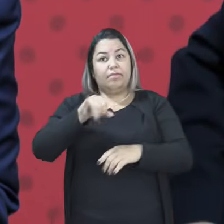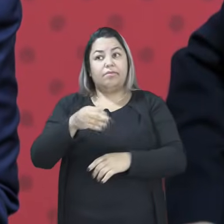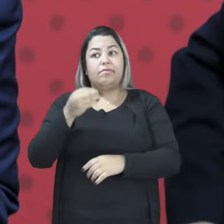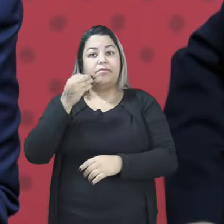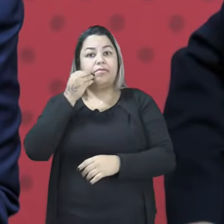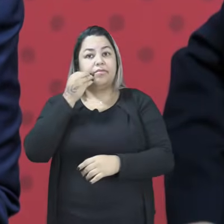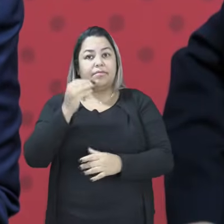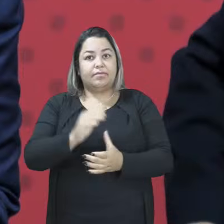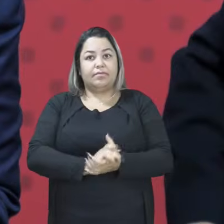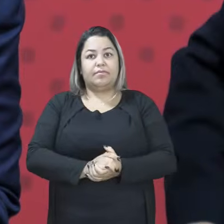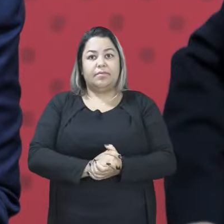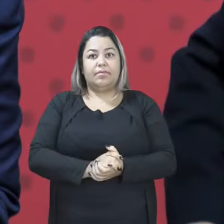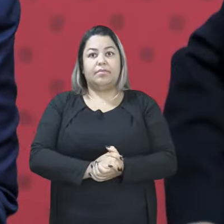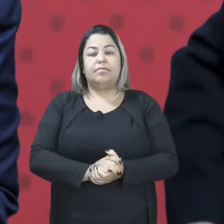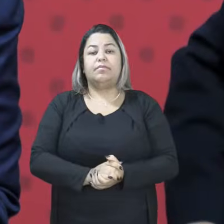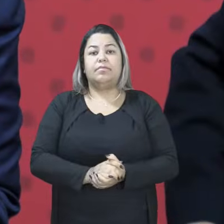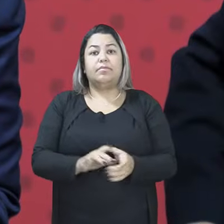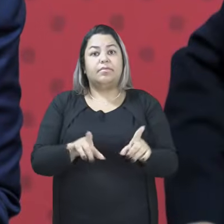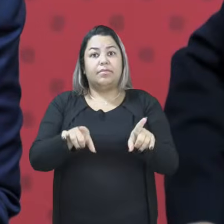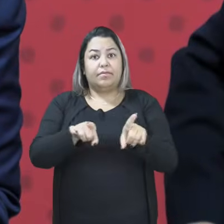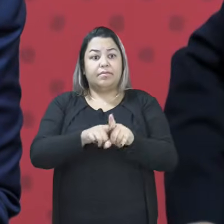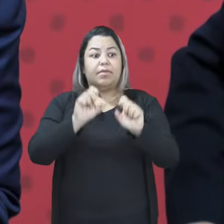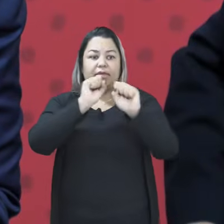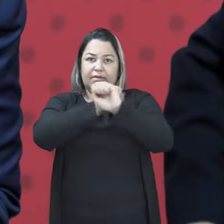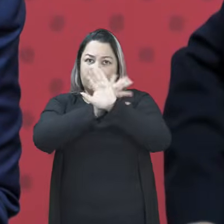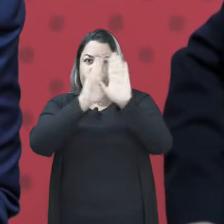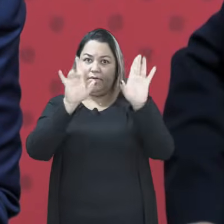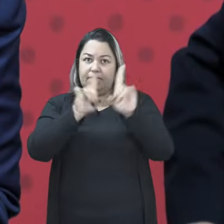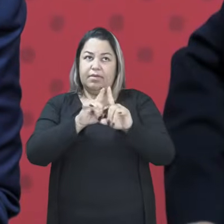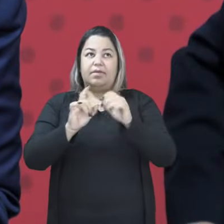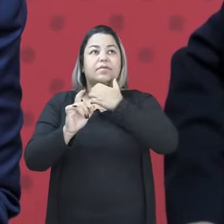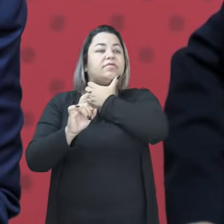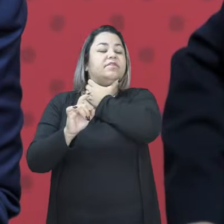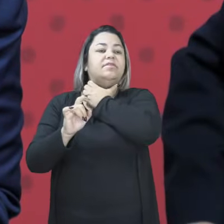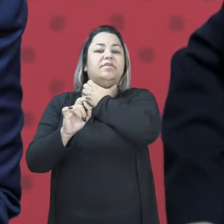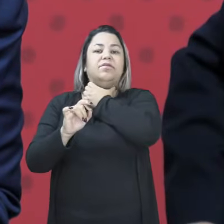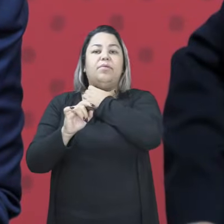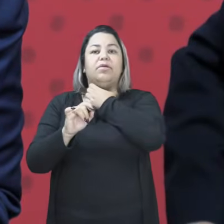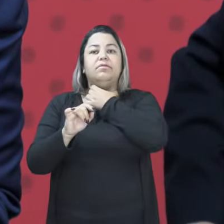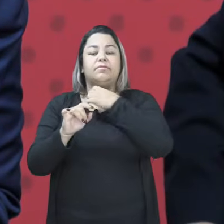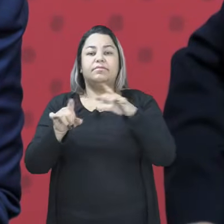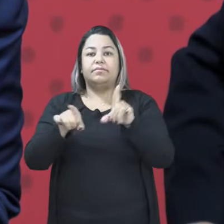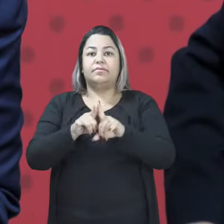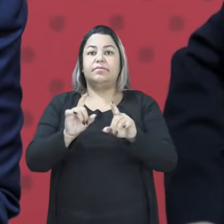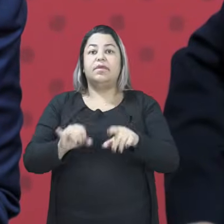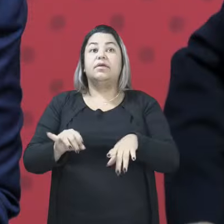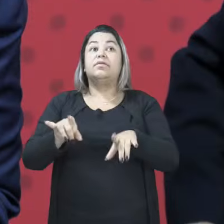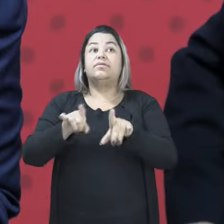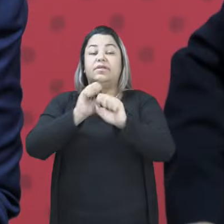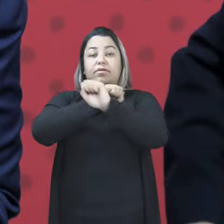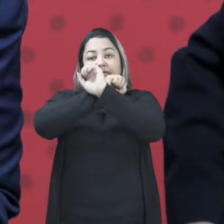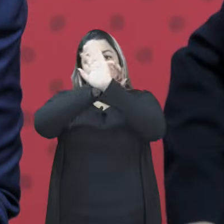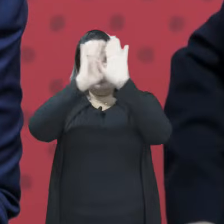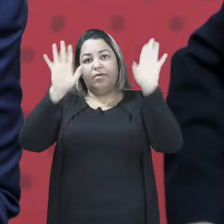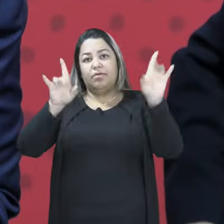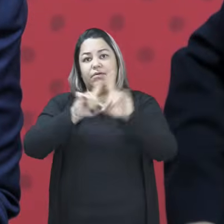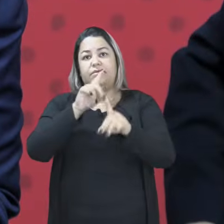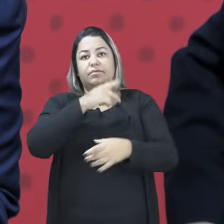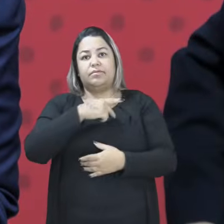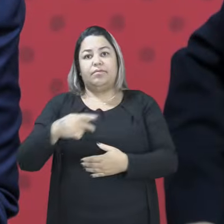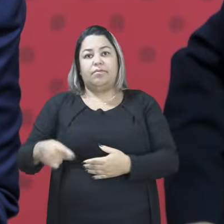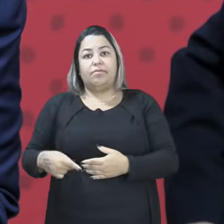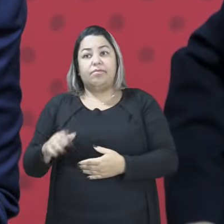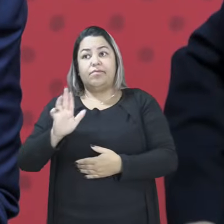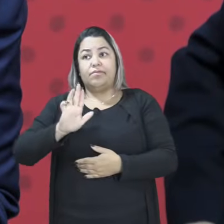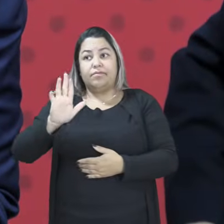E também, evidente, o centro da nossa tática é a reeleição do presidente Lula. A prioridade do PT é a reeleição do